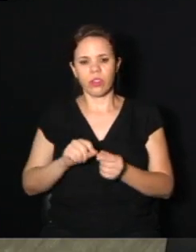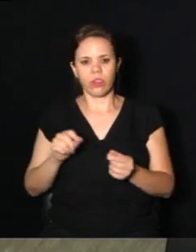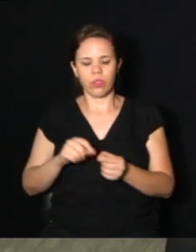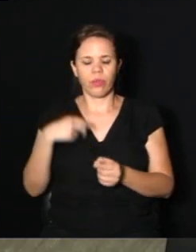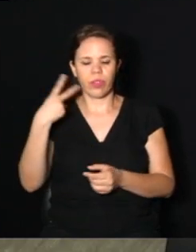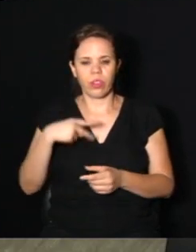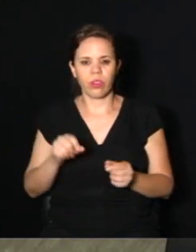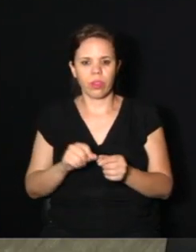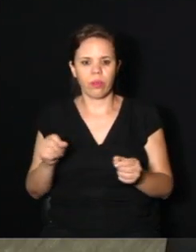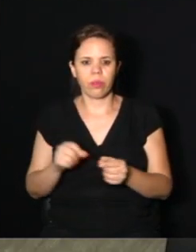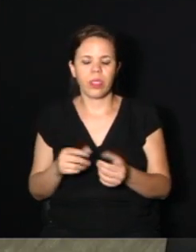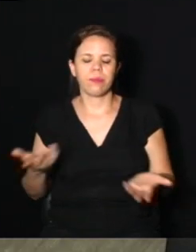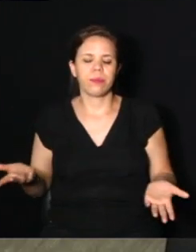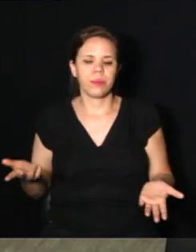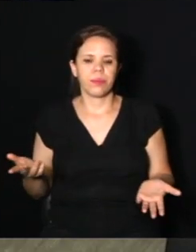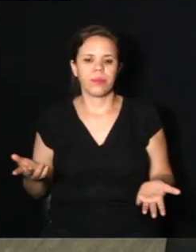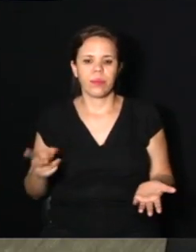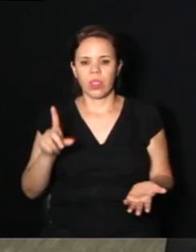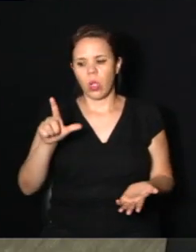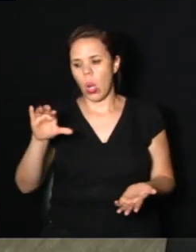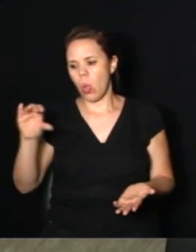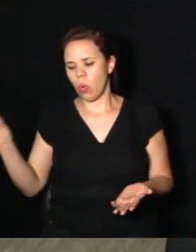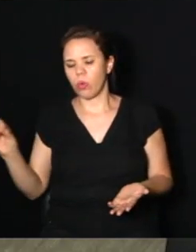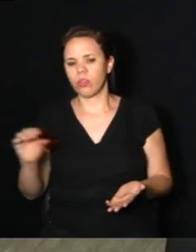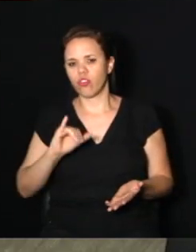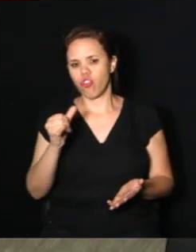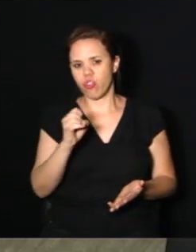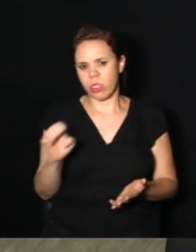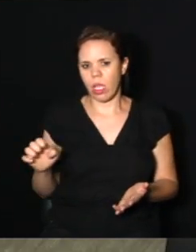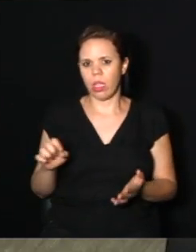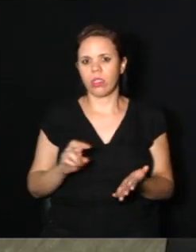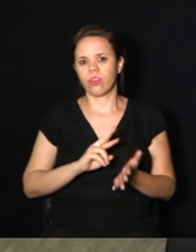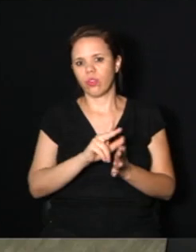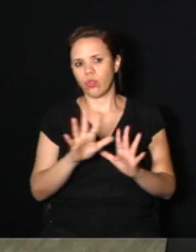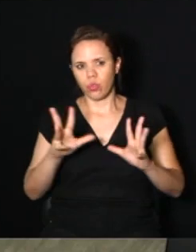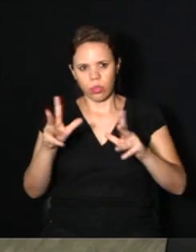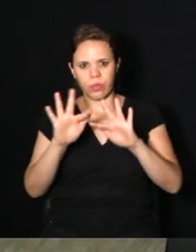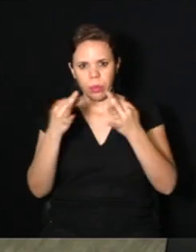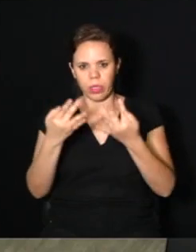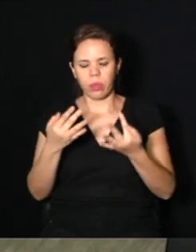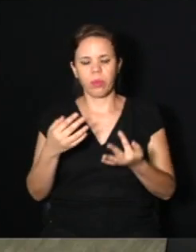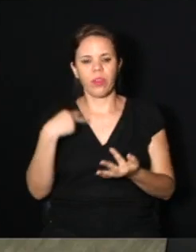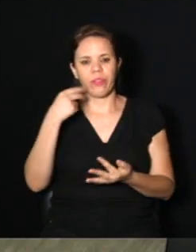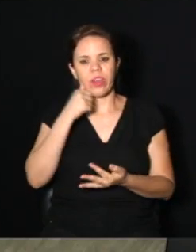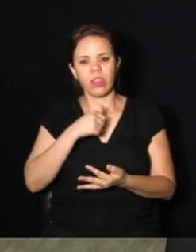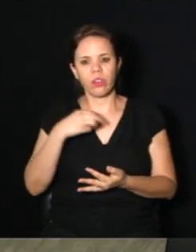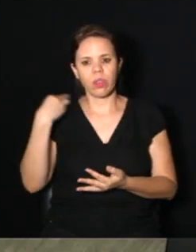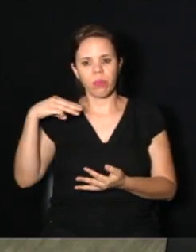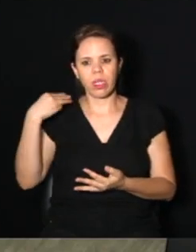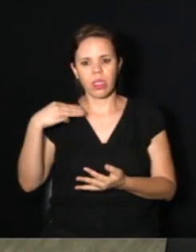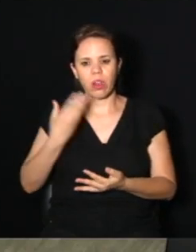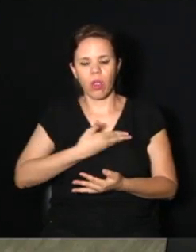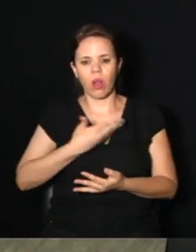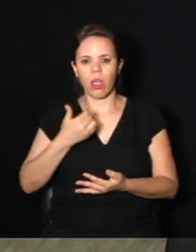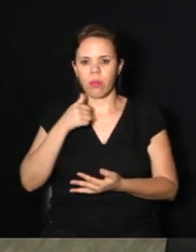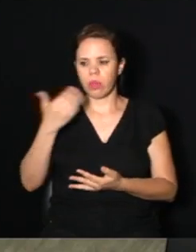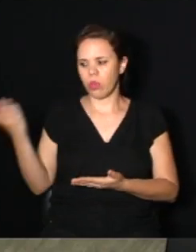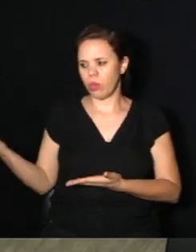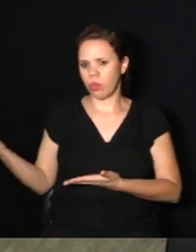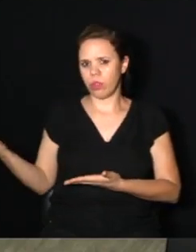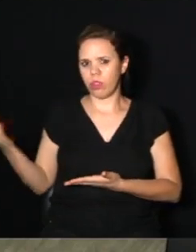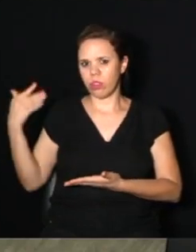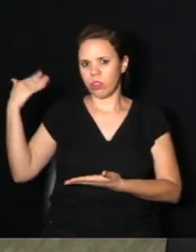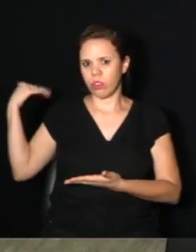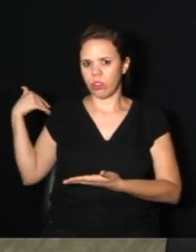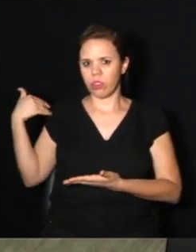aqui os familiares, cumprimentando todos. Aproveito também a vereadora Mariana e também um colega meu